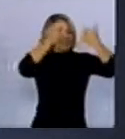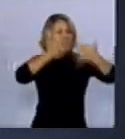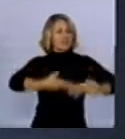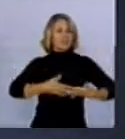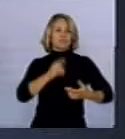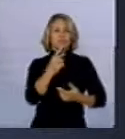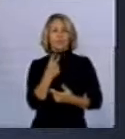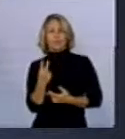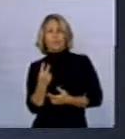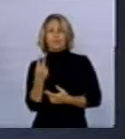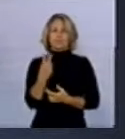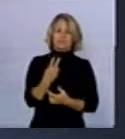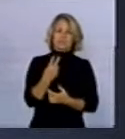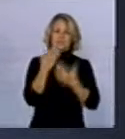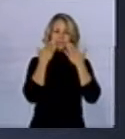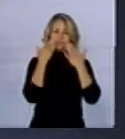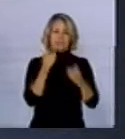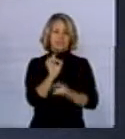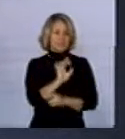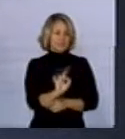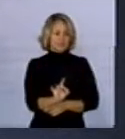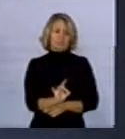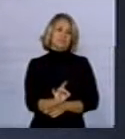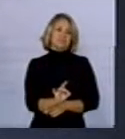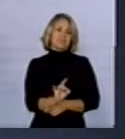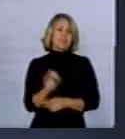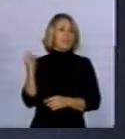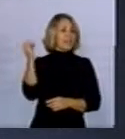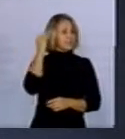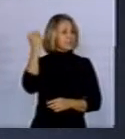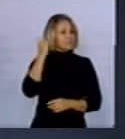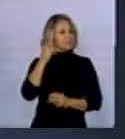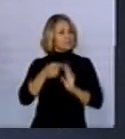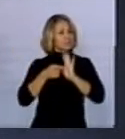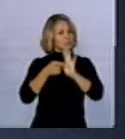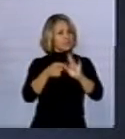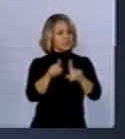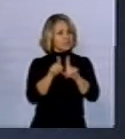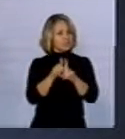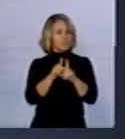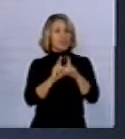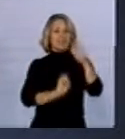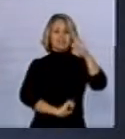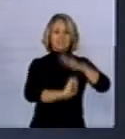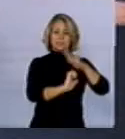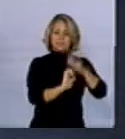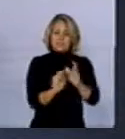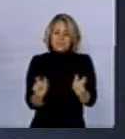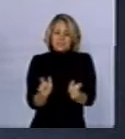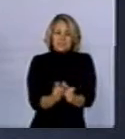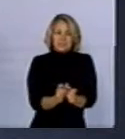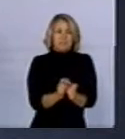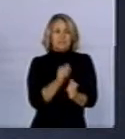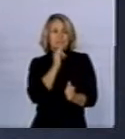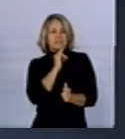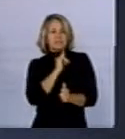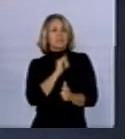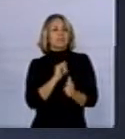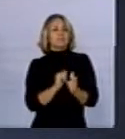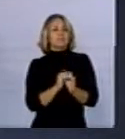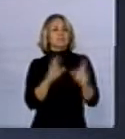duas apresentações. Reputo relevante, portanto, que se traga a perspectiva destas companhias, para além de questões de cotas, que